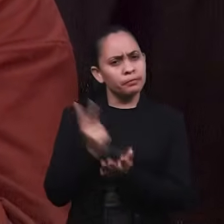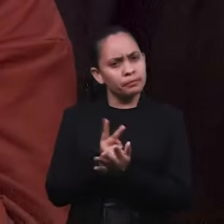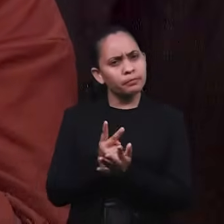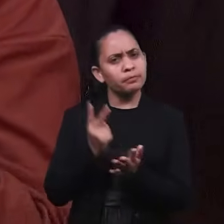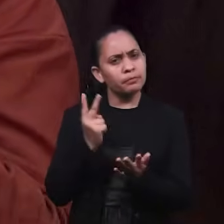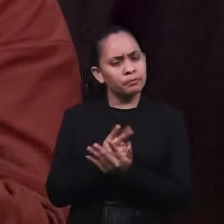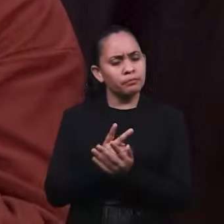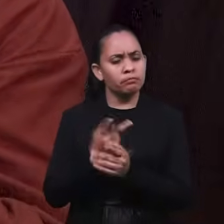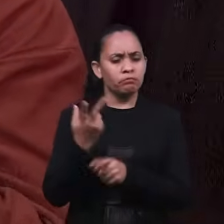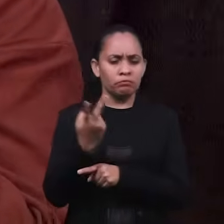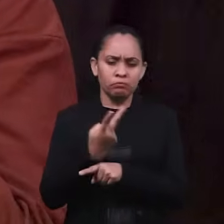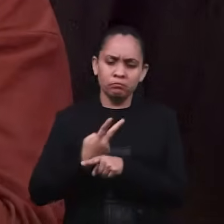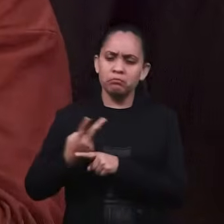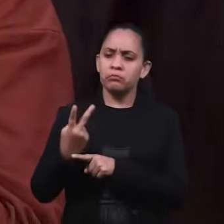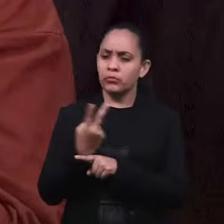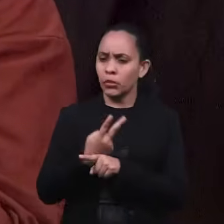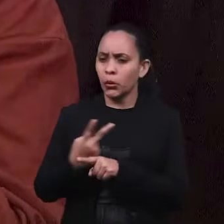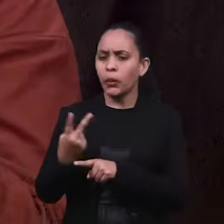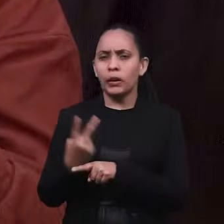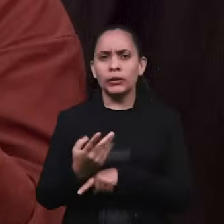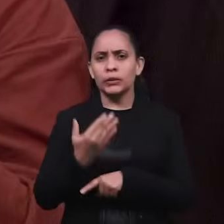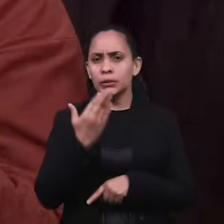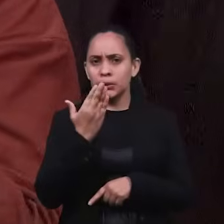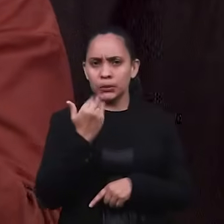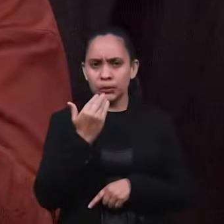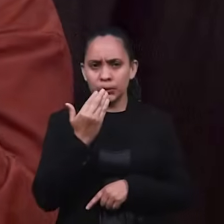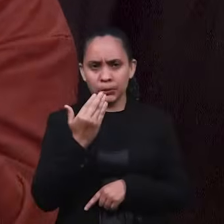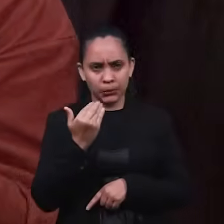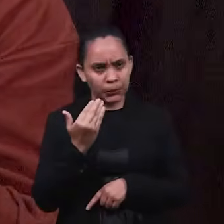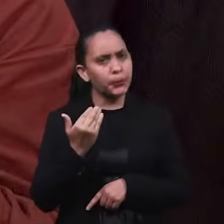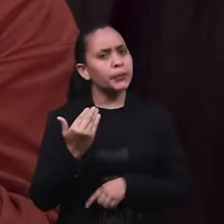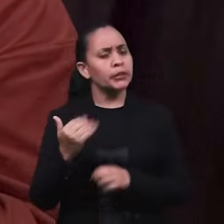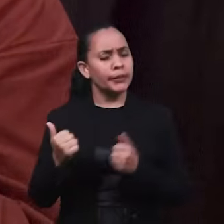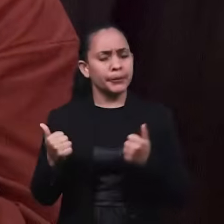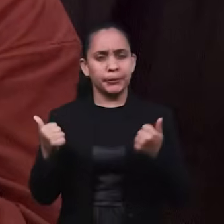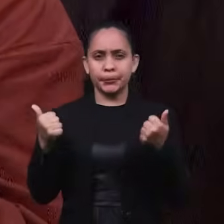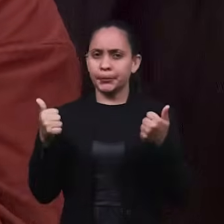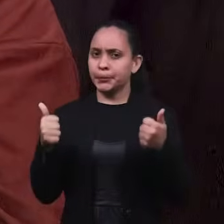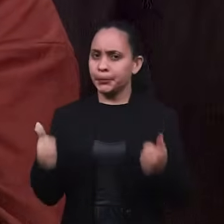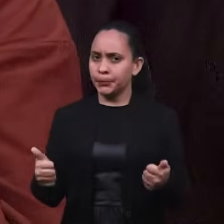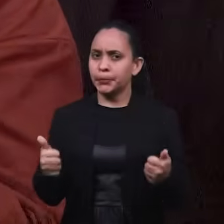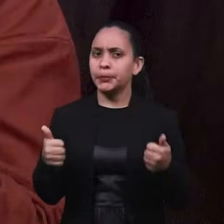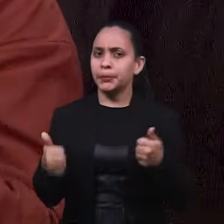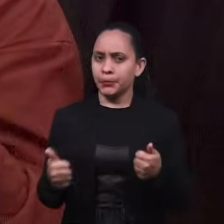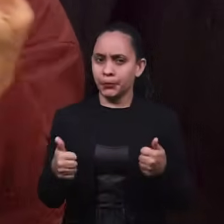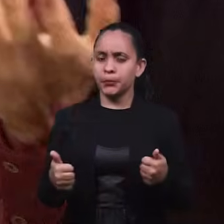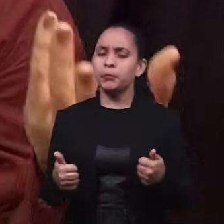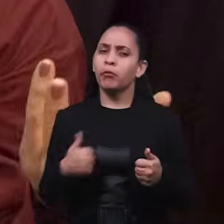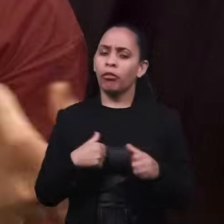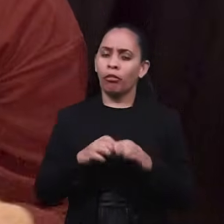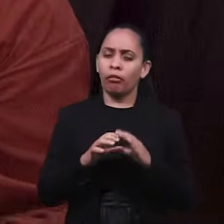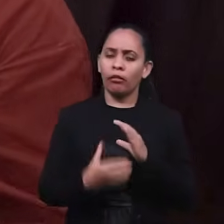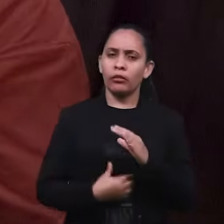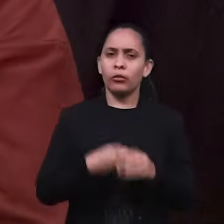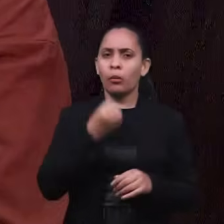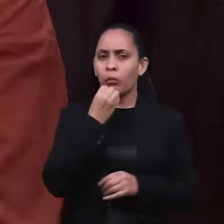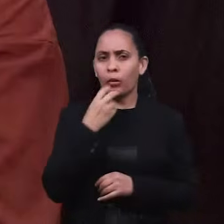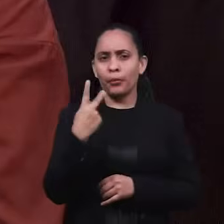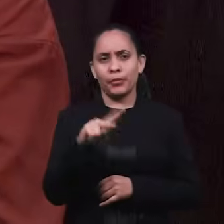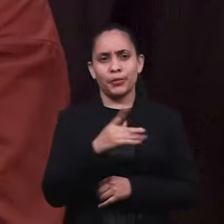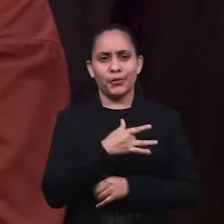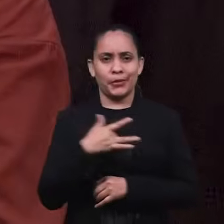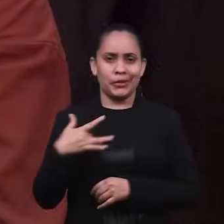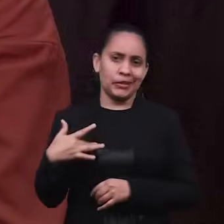buscando aí esses produtos, esses alimentos, esses superalimentos, como a gente fala, né? Que vão levar aí benefícios à sua